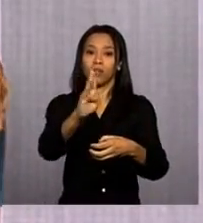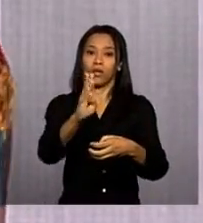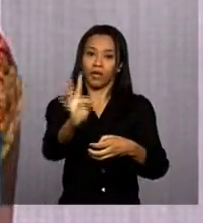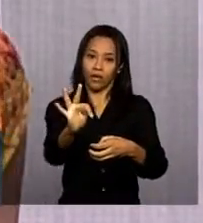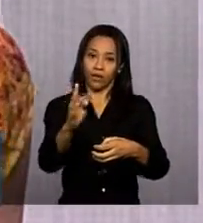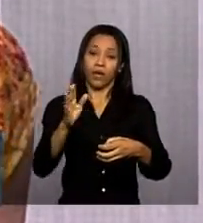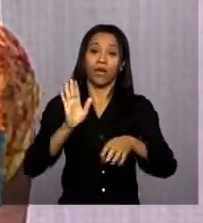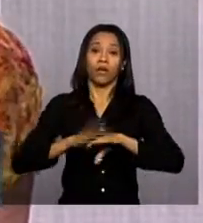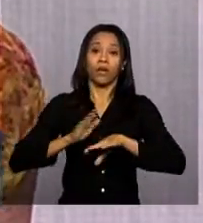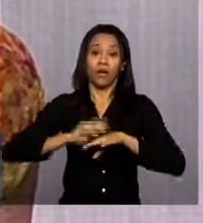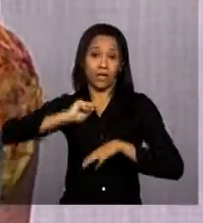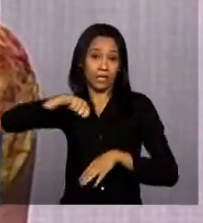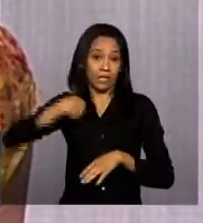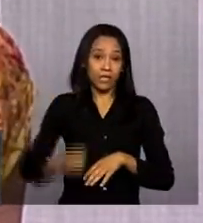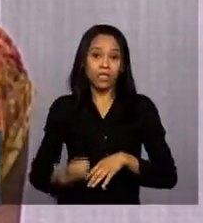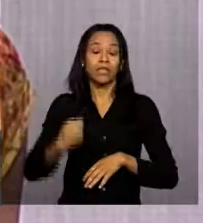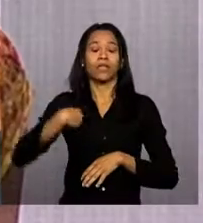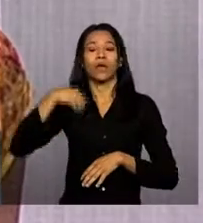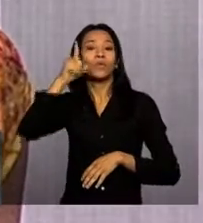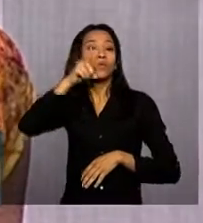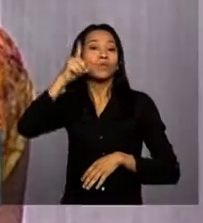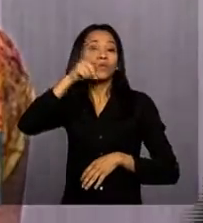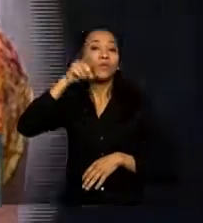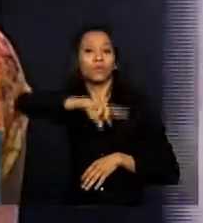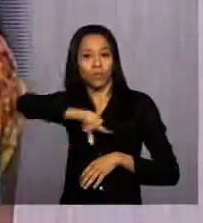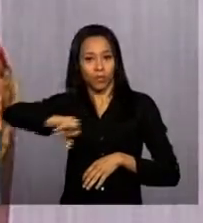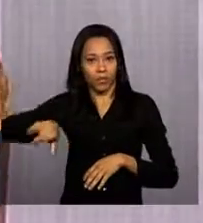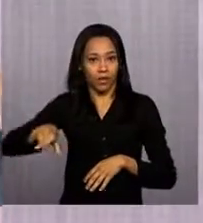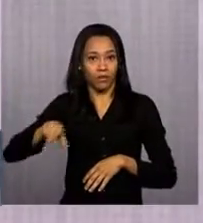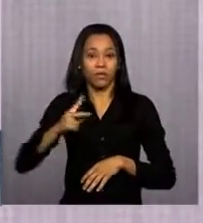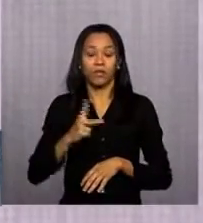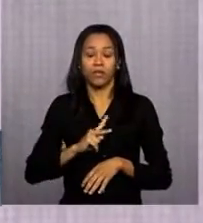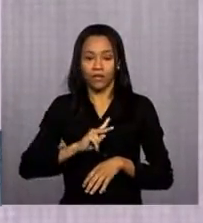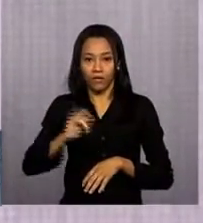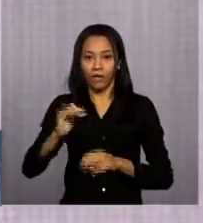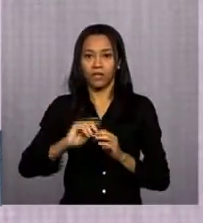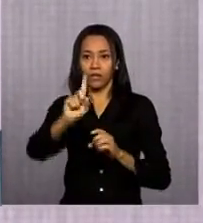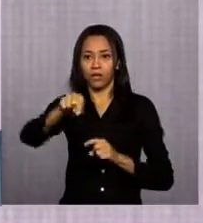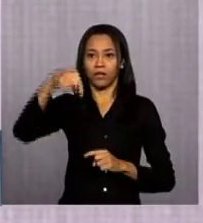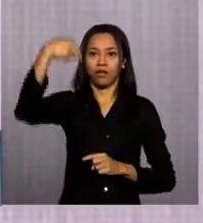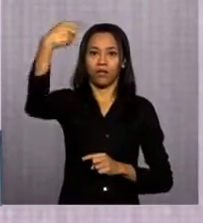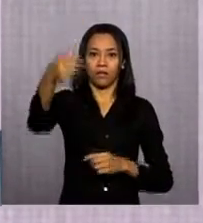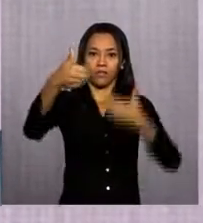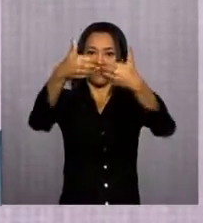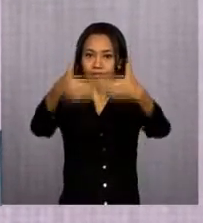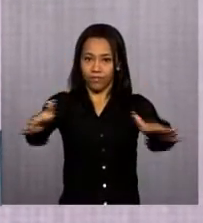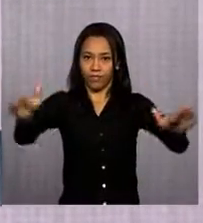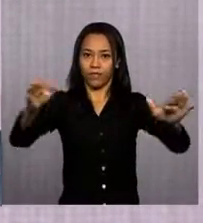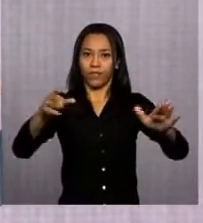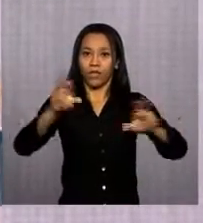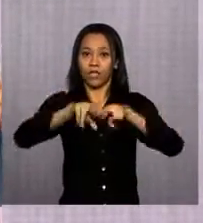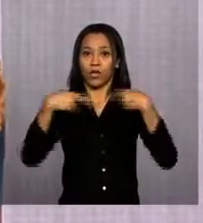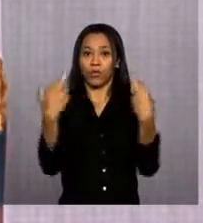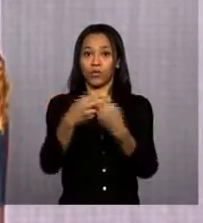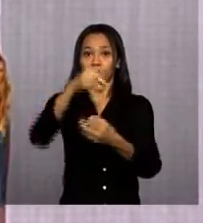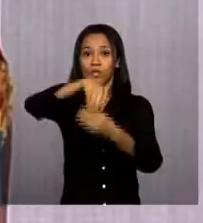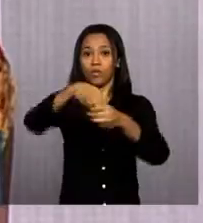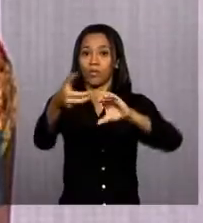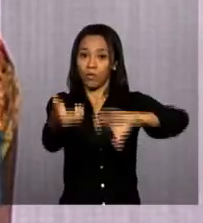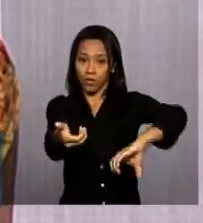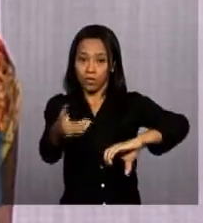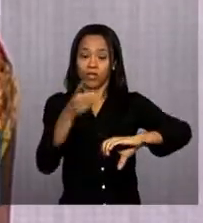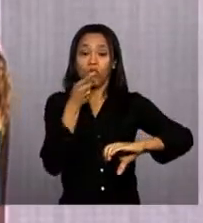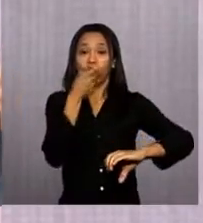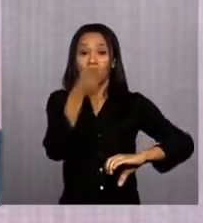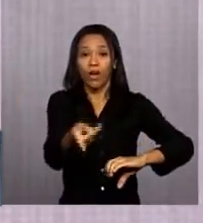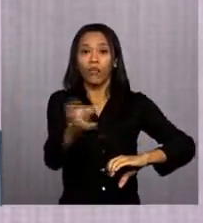será reestruturada ou será reinaugurada na próxima legislatura. E seguramente falo em nome de